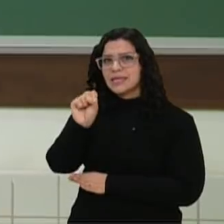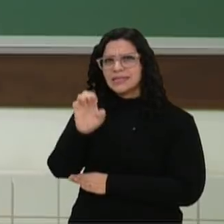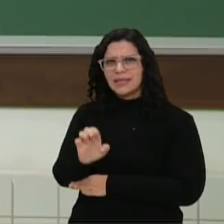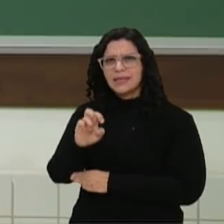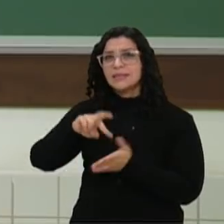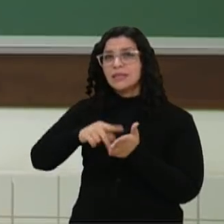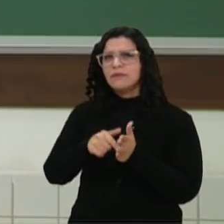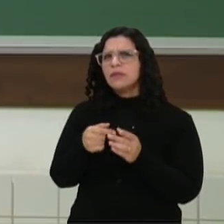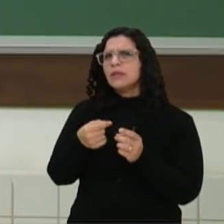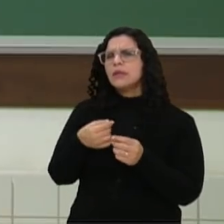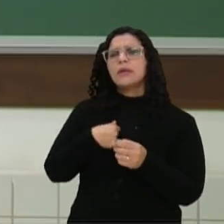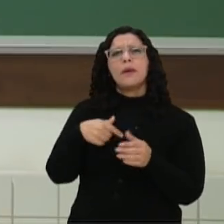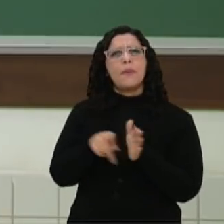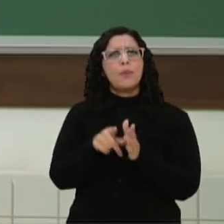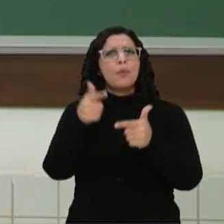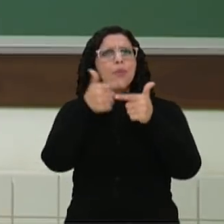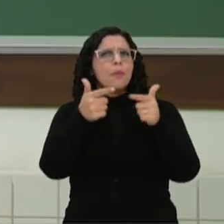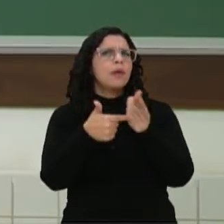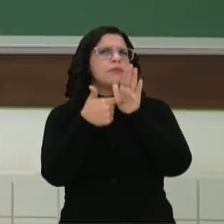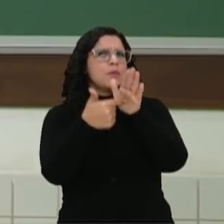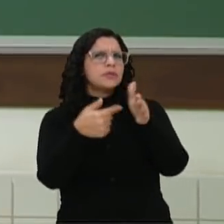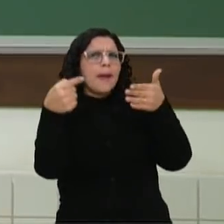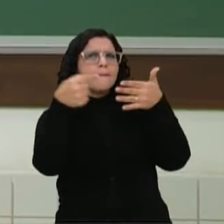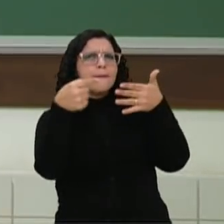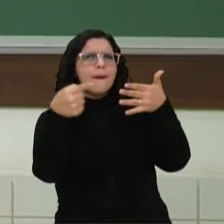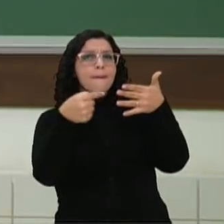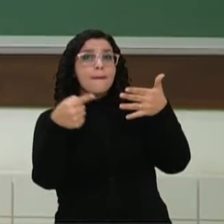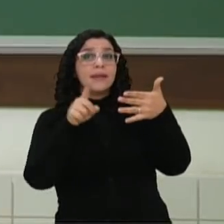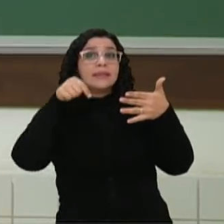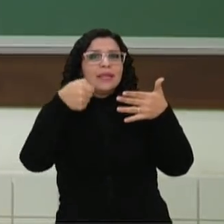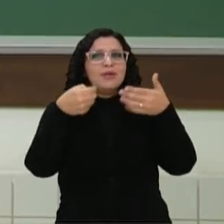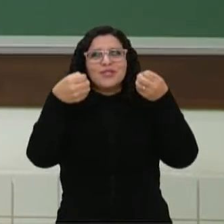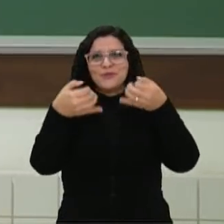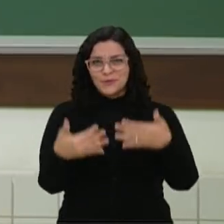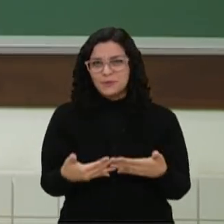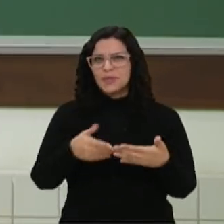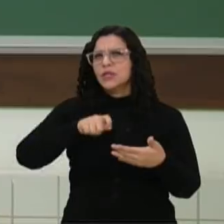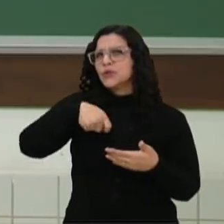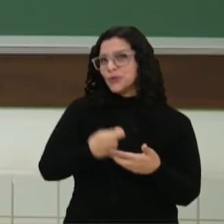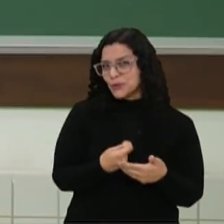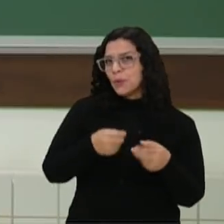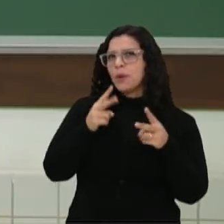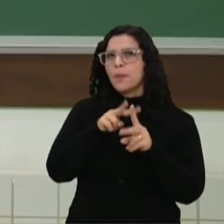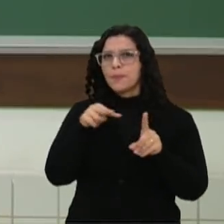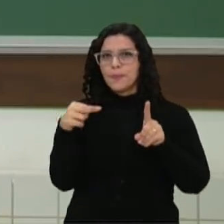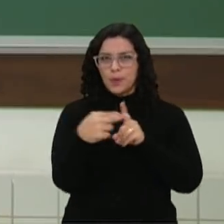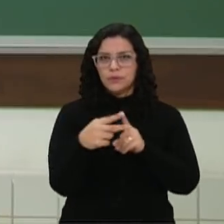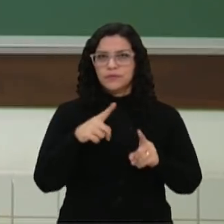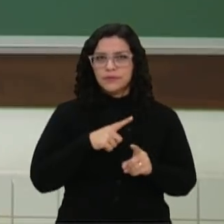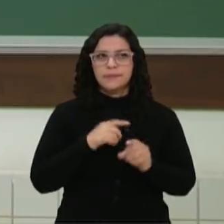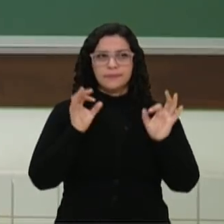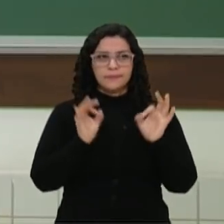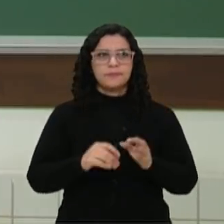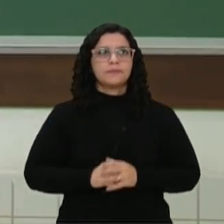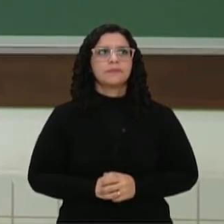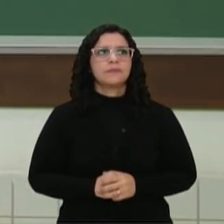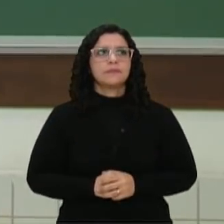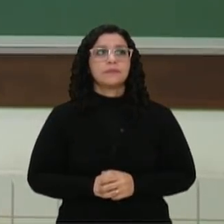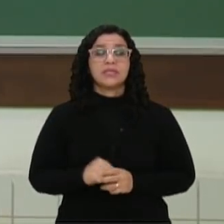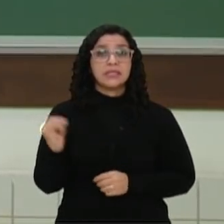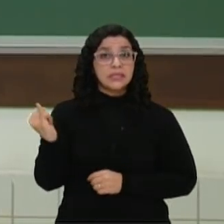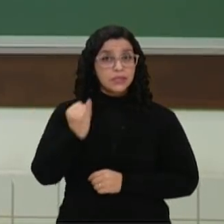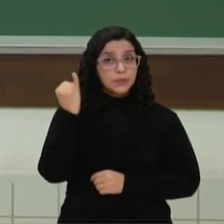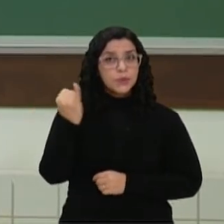na sequência os argumentos serão mostrados, será justificado essa tese, esse ponto de vista, certo? Partes